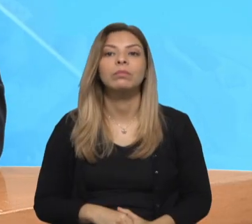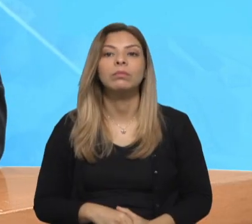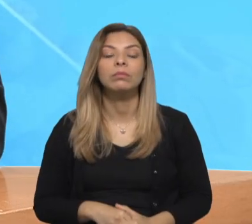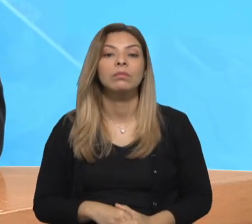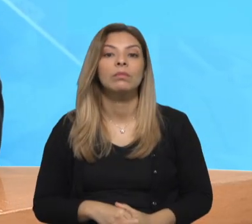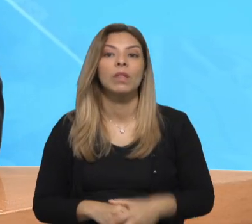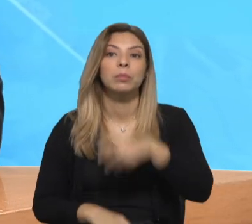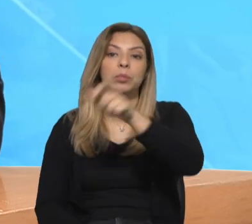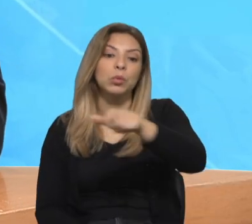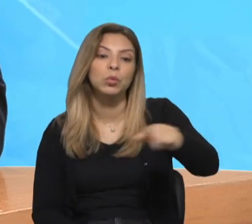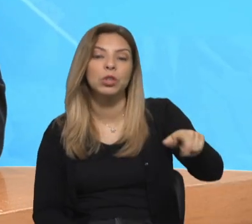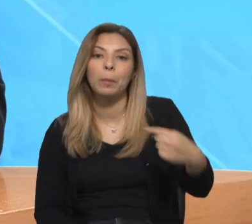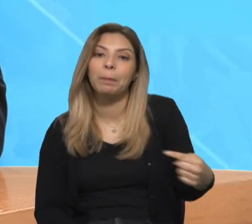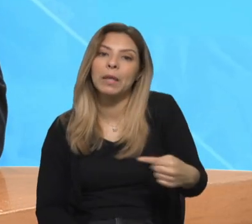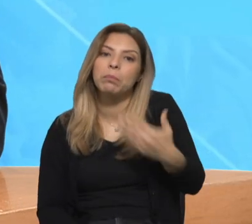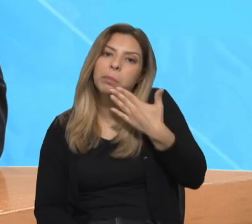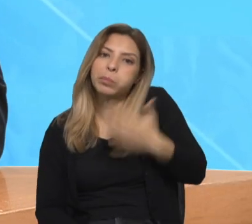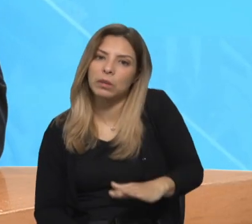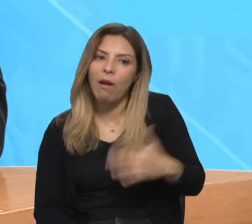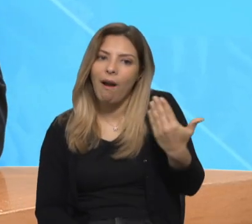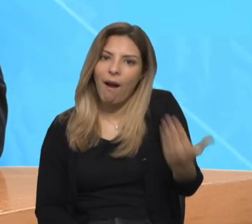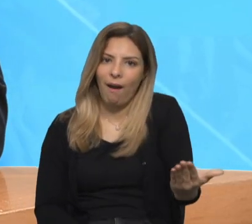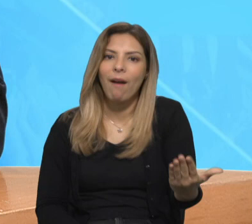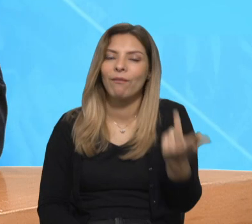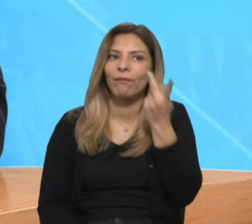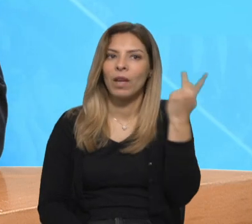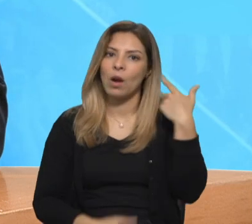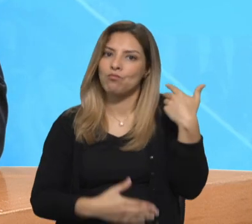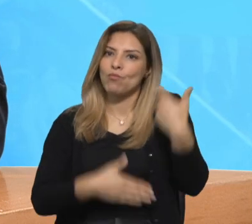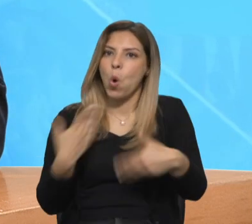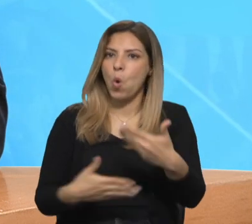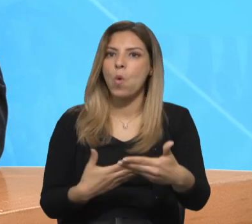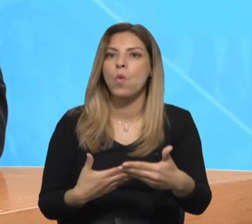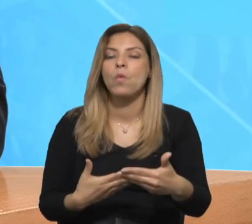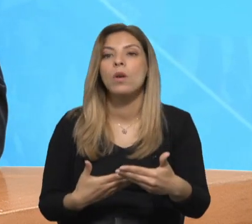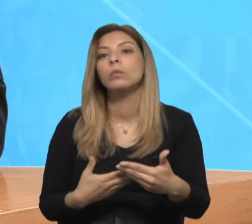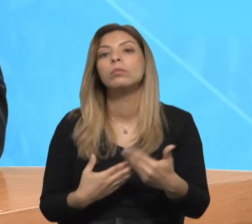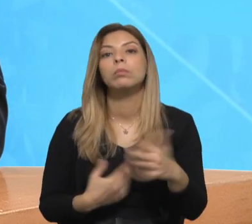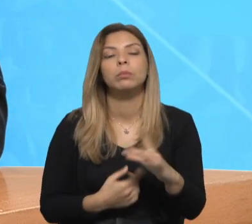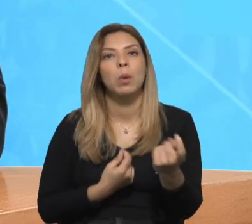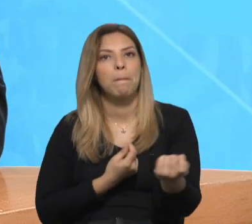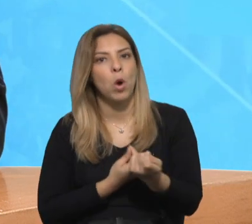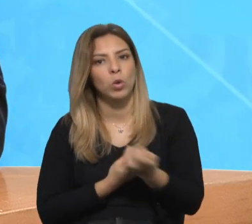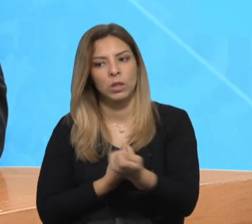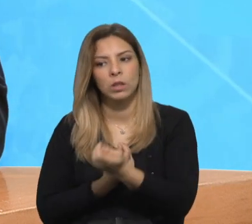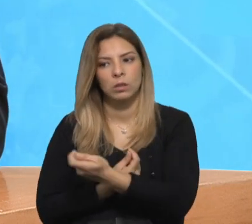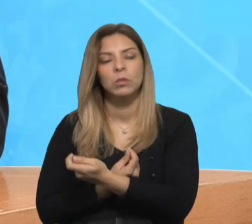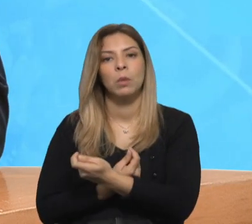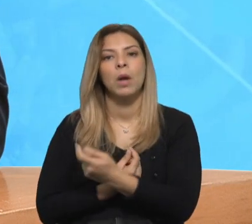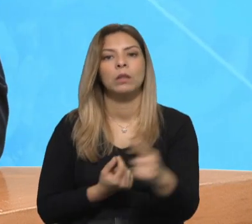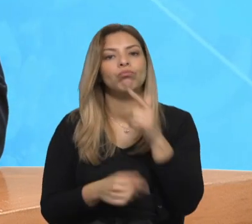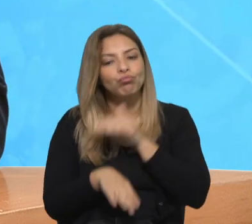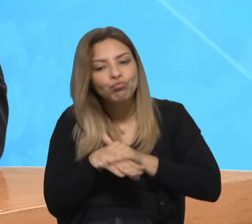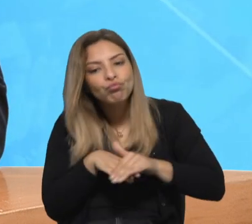mínimo para viver. Era uma pessoa de uma proximidade extrema, o carinho para com